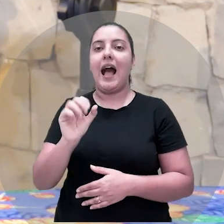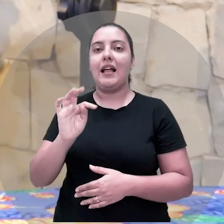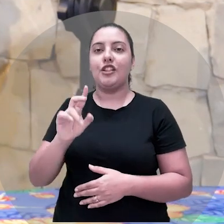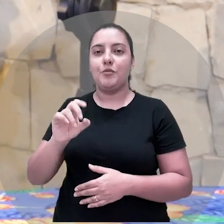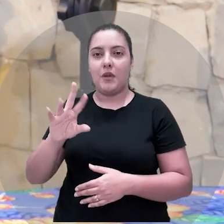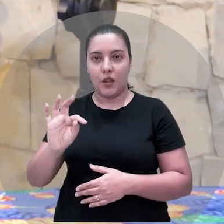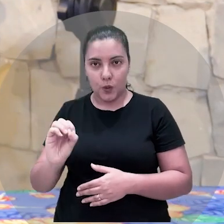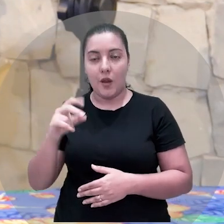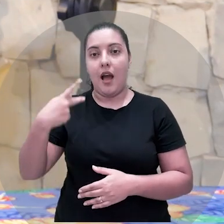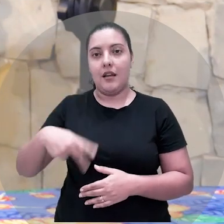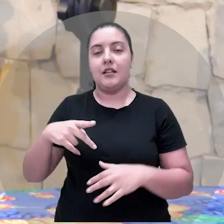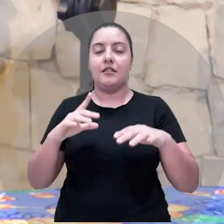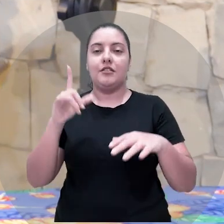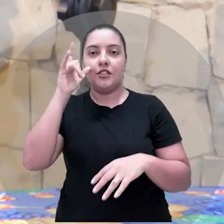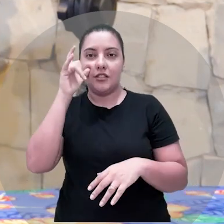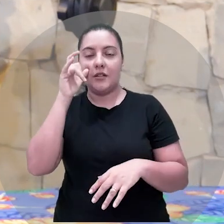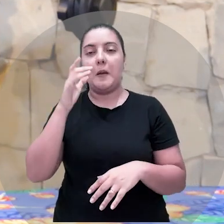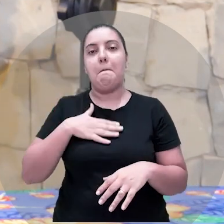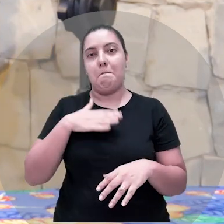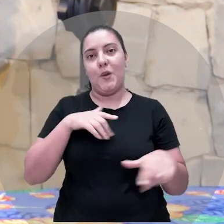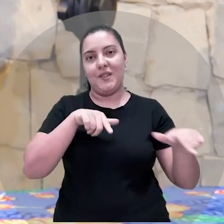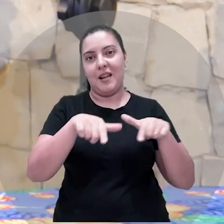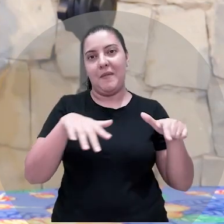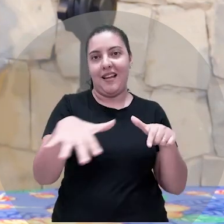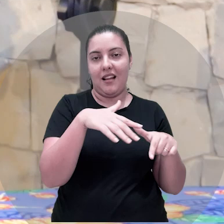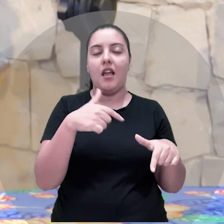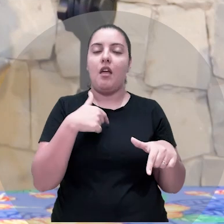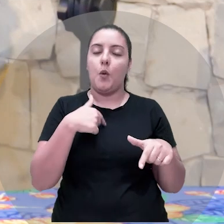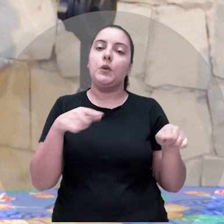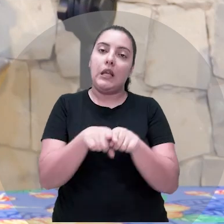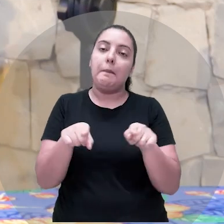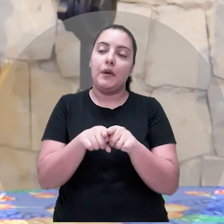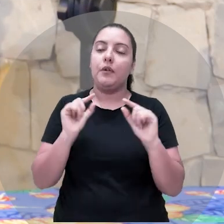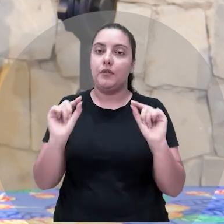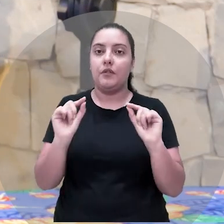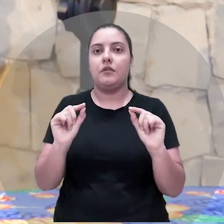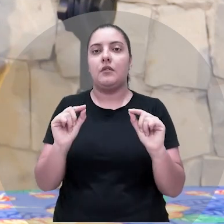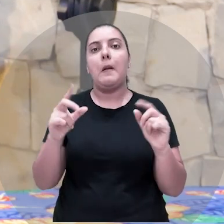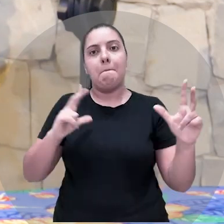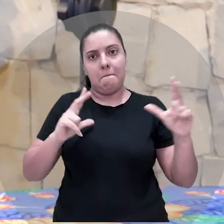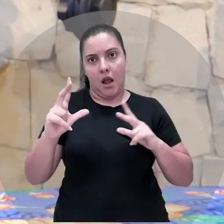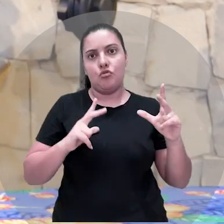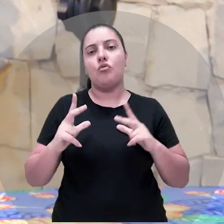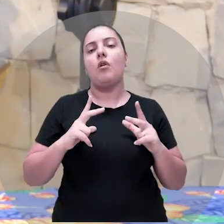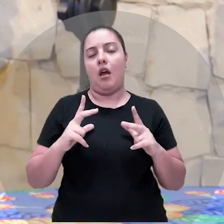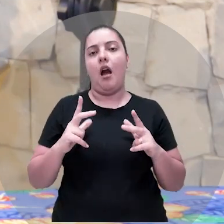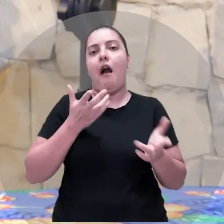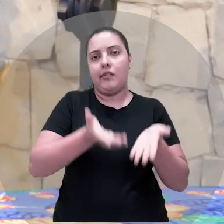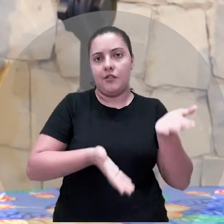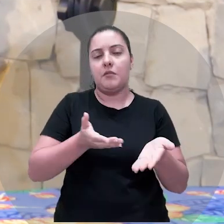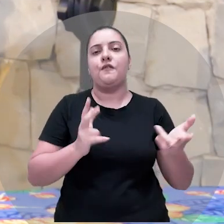particular eu vou até a casa delas isso é muito muito importante quando você trabalha com esse público